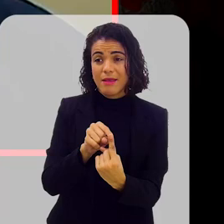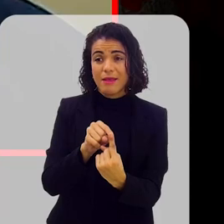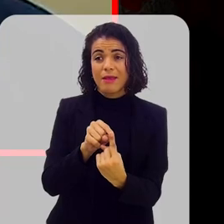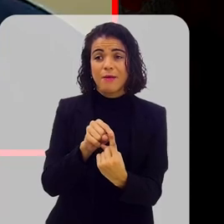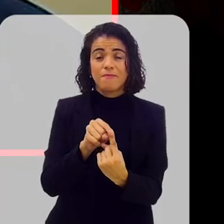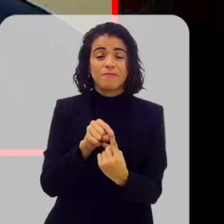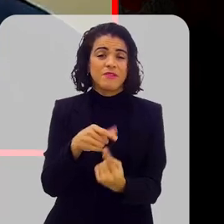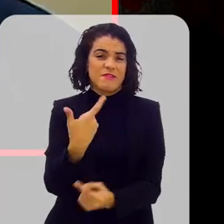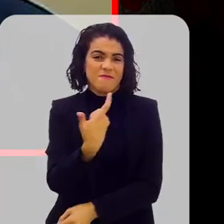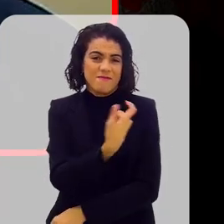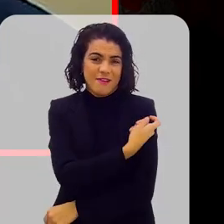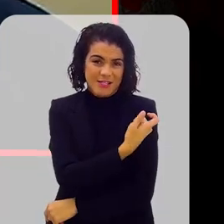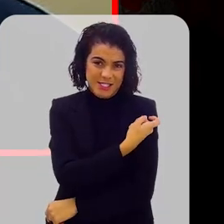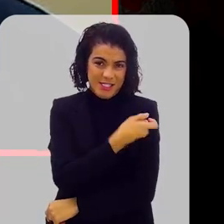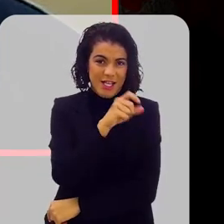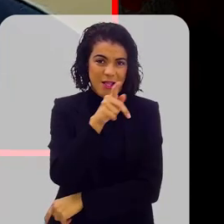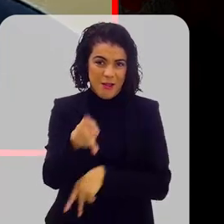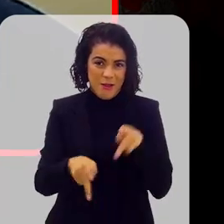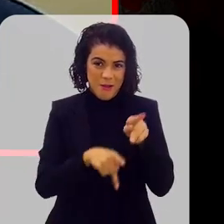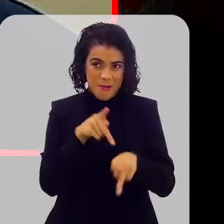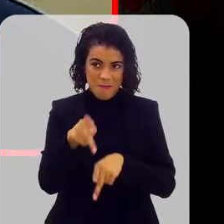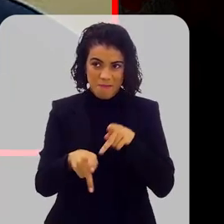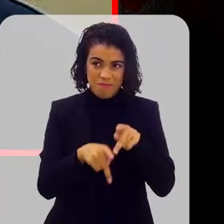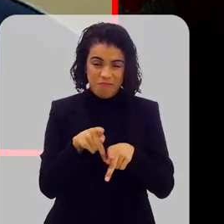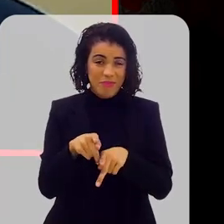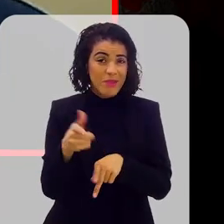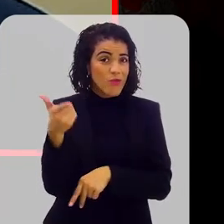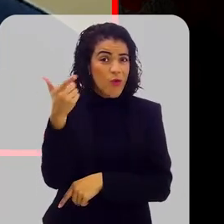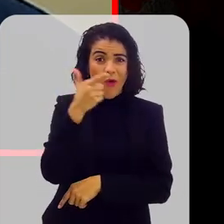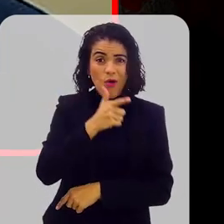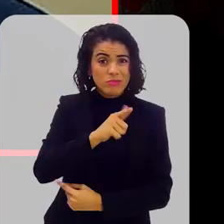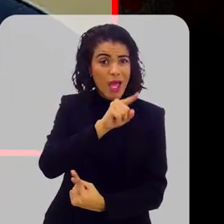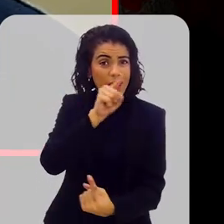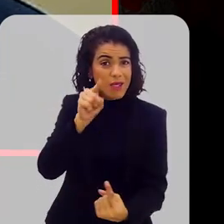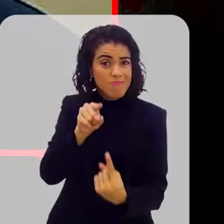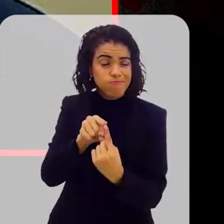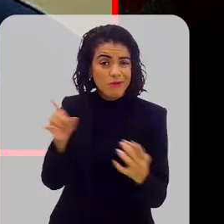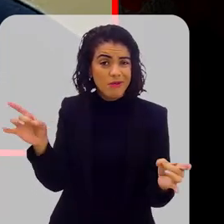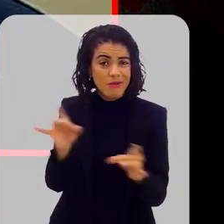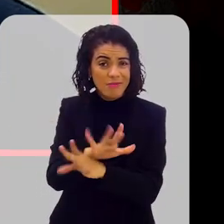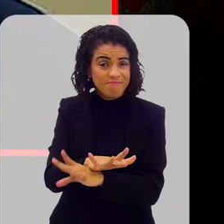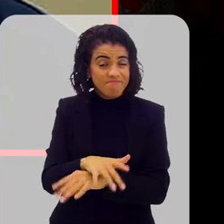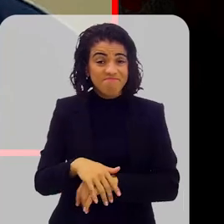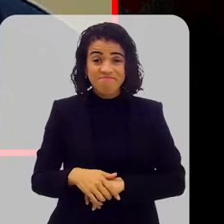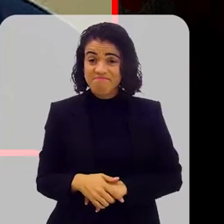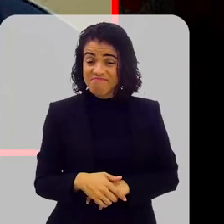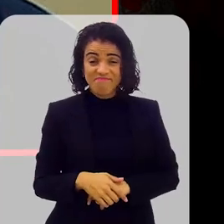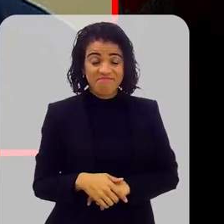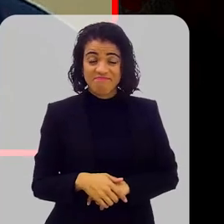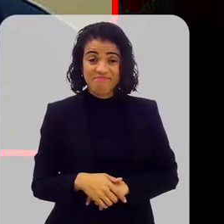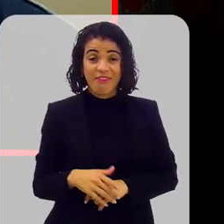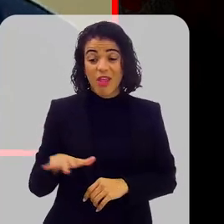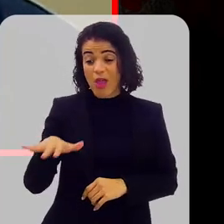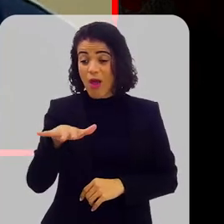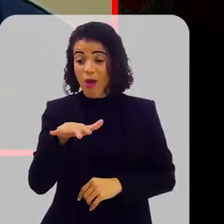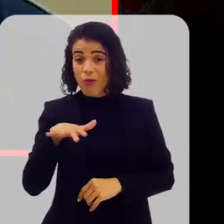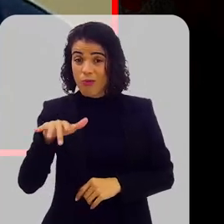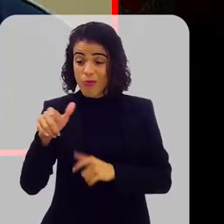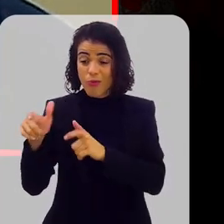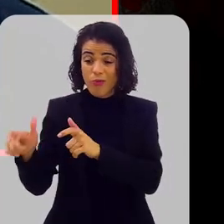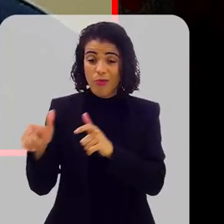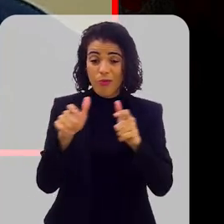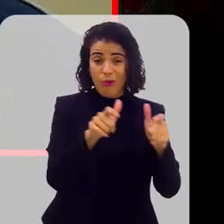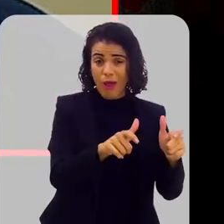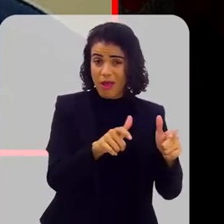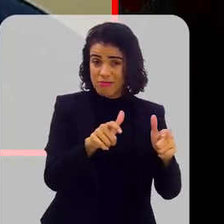governo colocou de vacinação da população está longe de ser atingida. Entendeu? E em